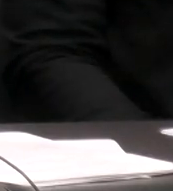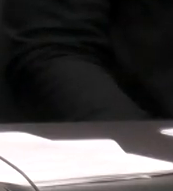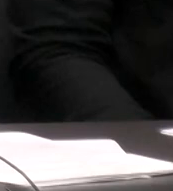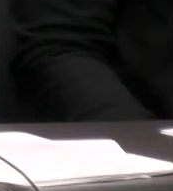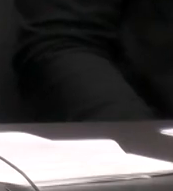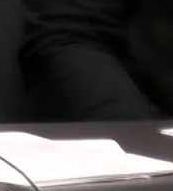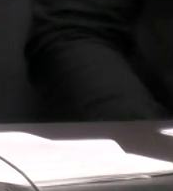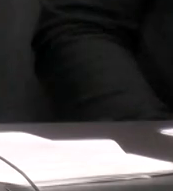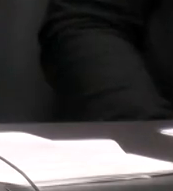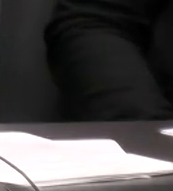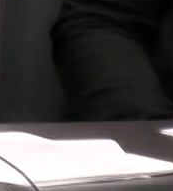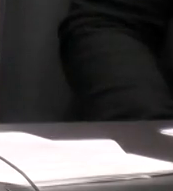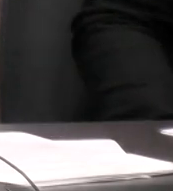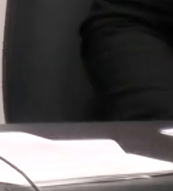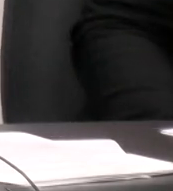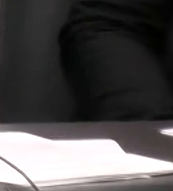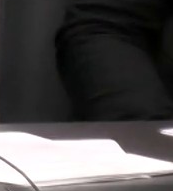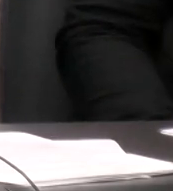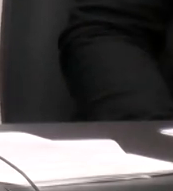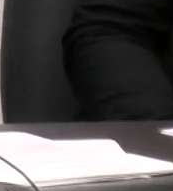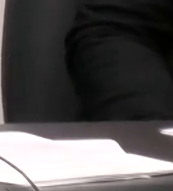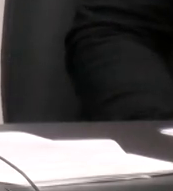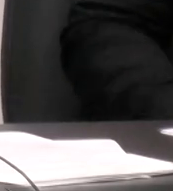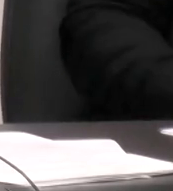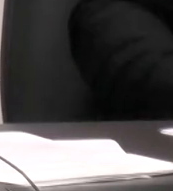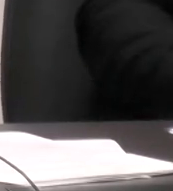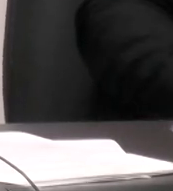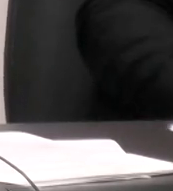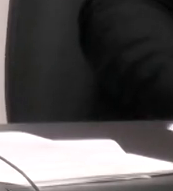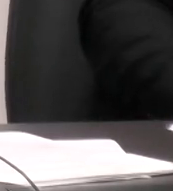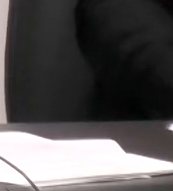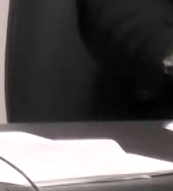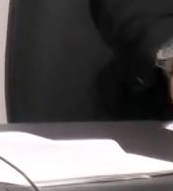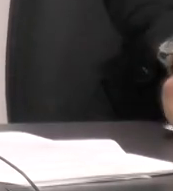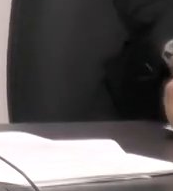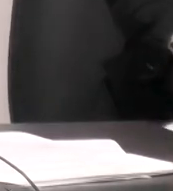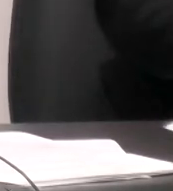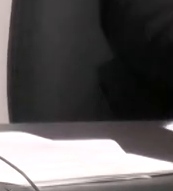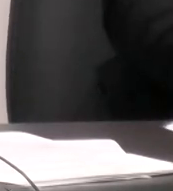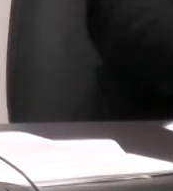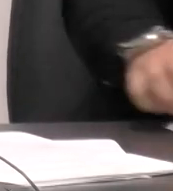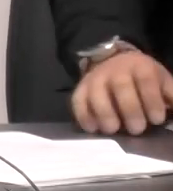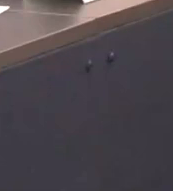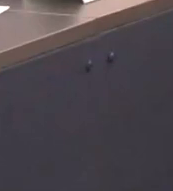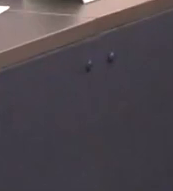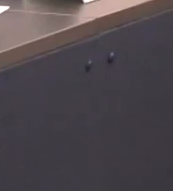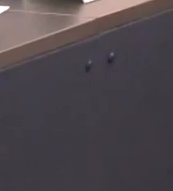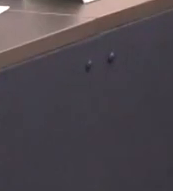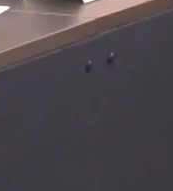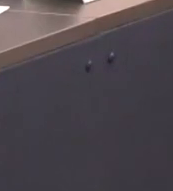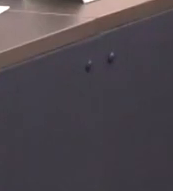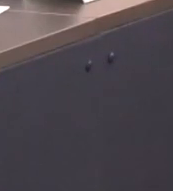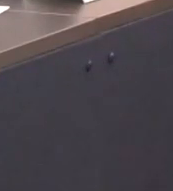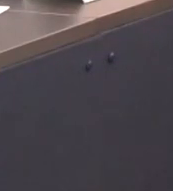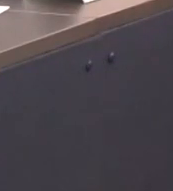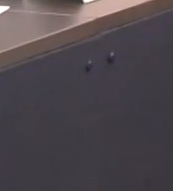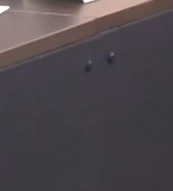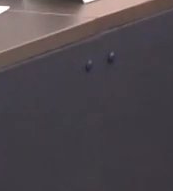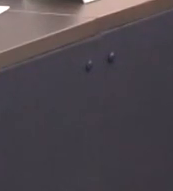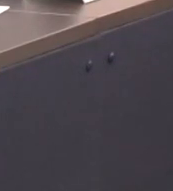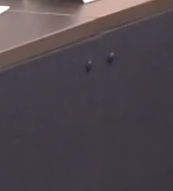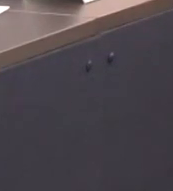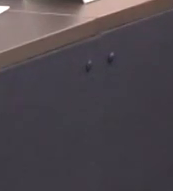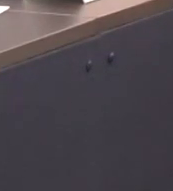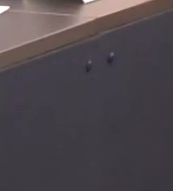Somos autores de leis que beneficiam a perícia, porque sem perícia, sem testemunha,